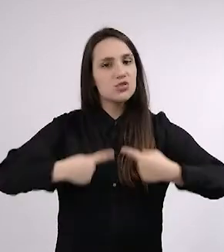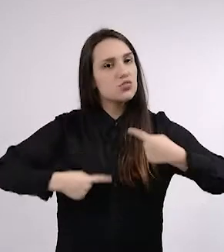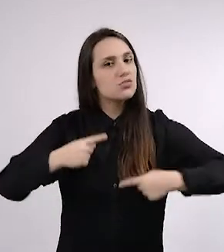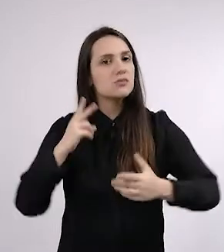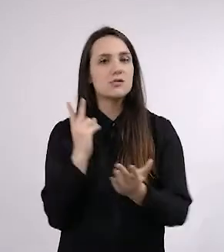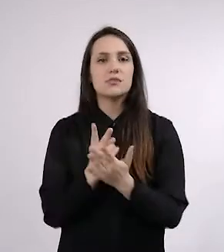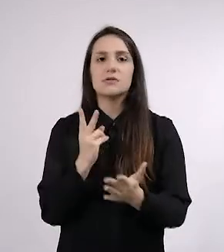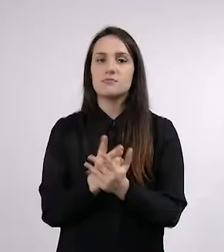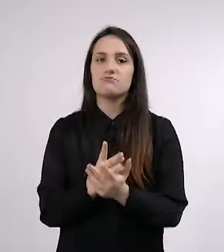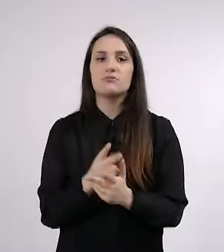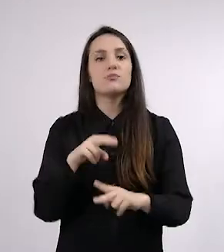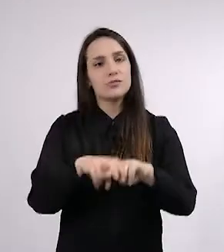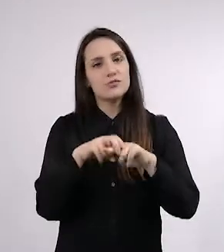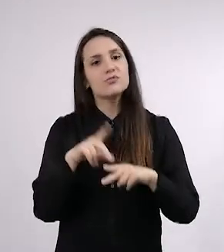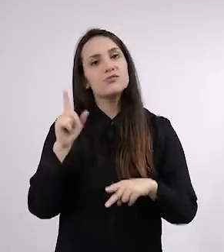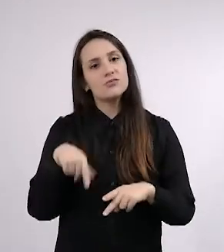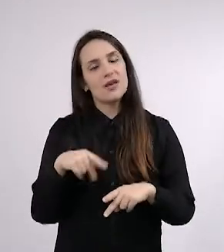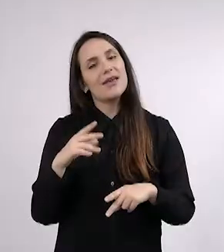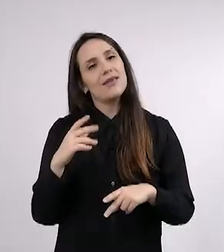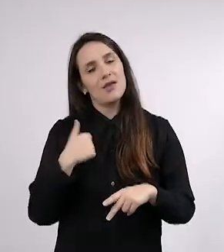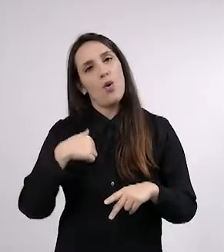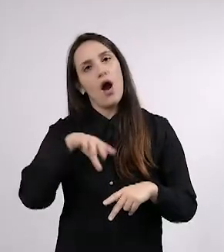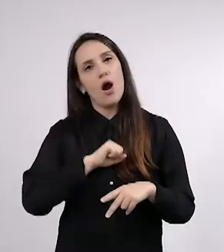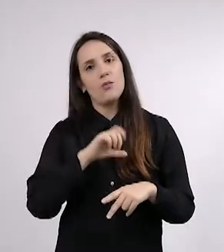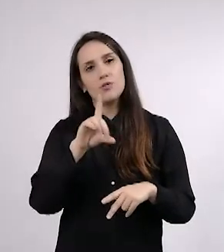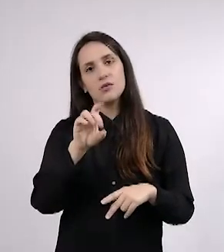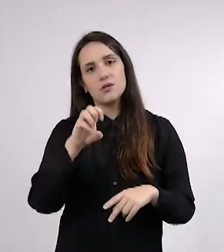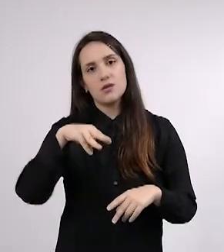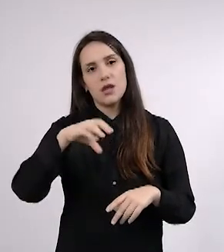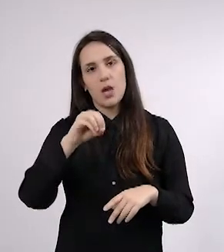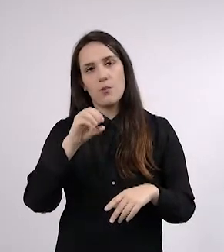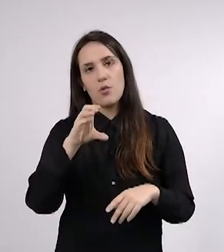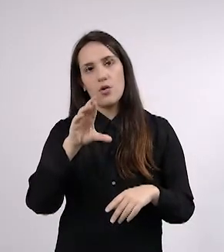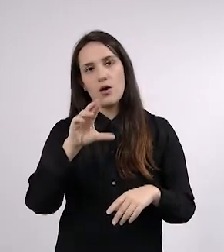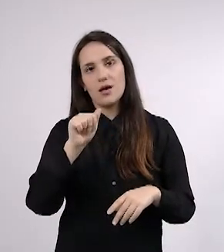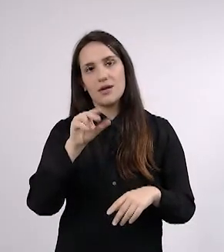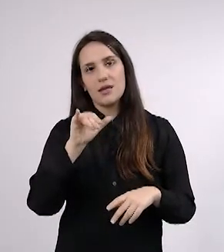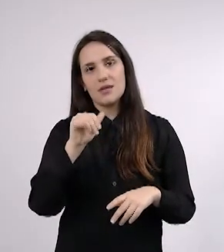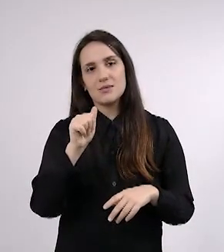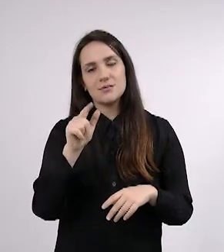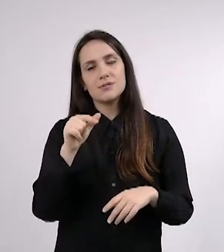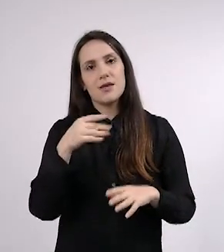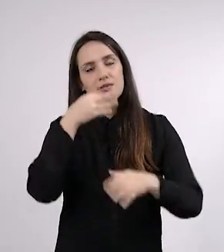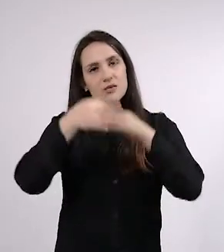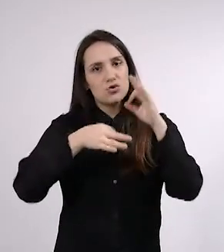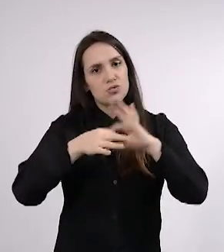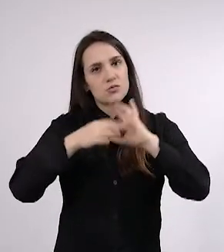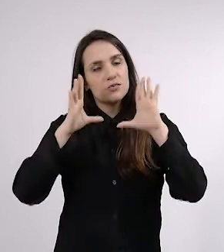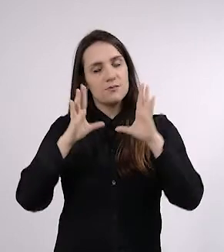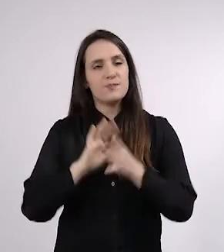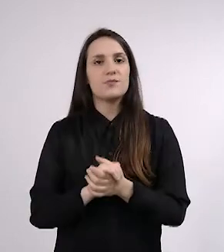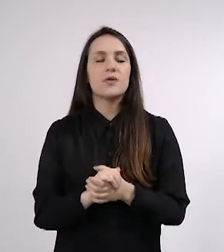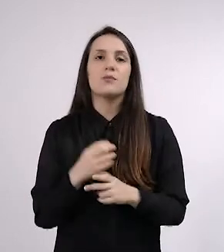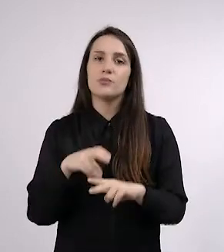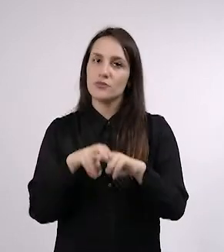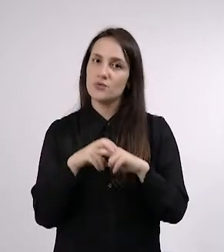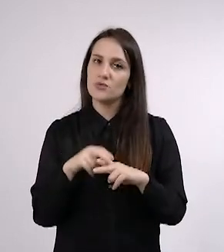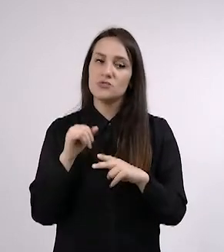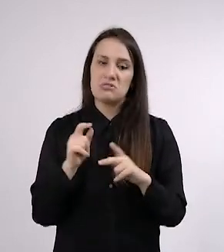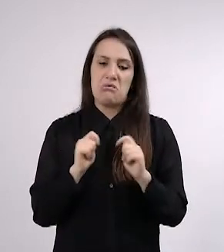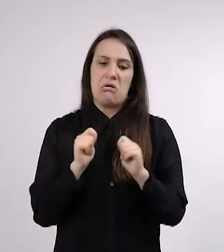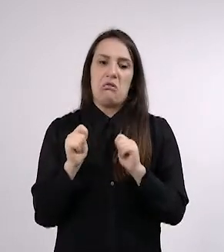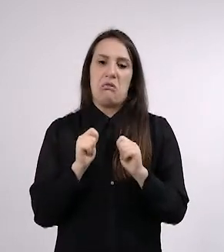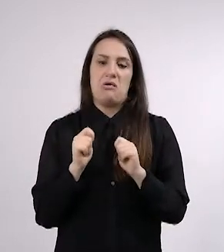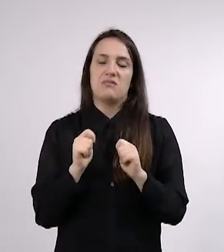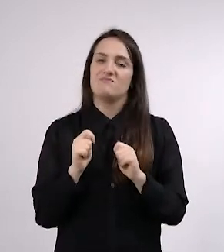discussão permanente. Eu acho que essa é a beleza da democracia. Se a gente ficar preso, provavelmente a gente vai levar o Estado a uma situação